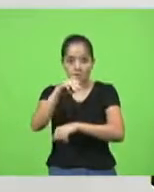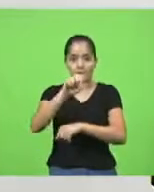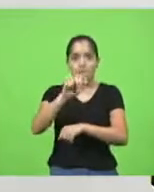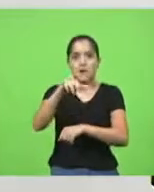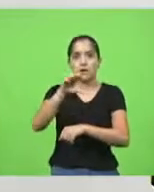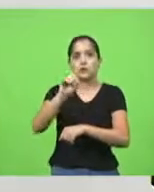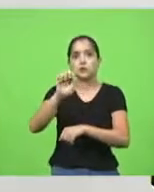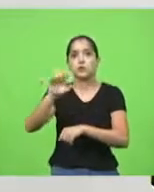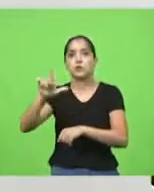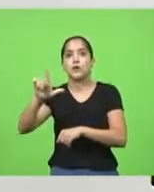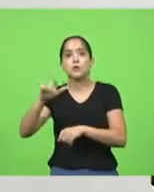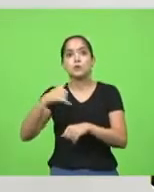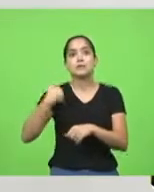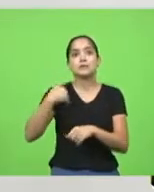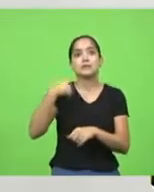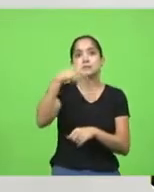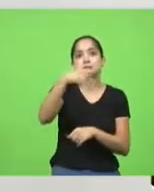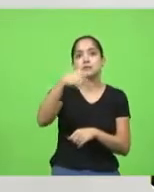70 e poucos anos.